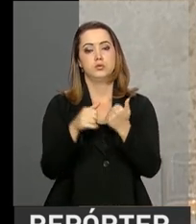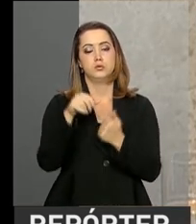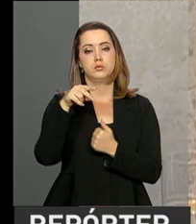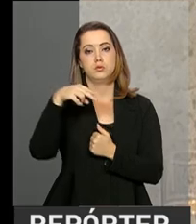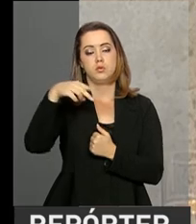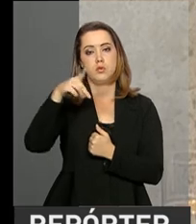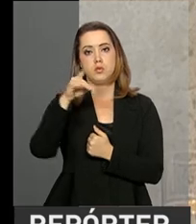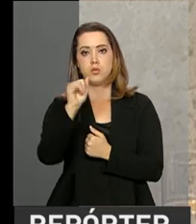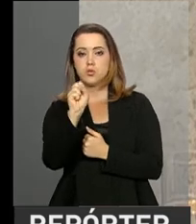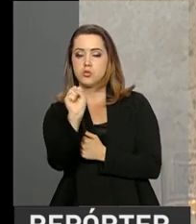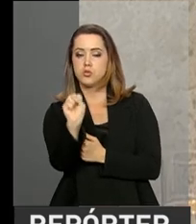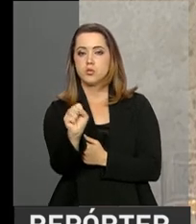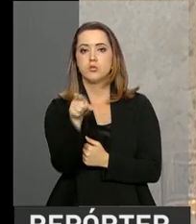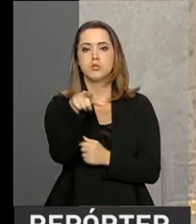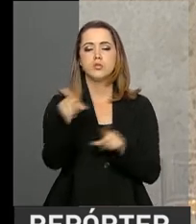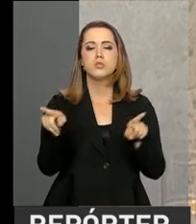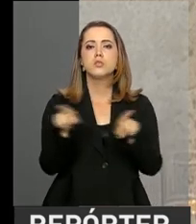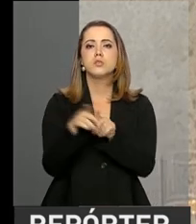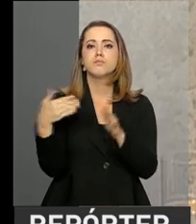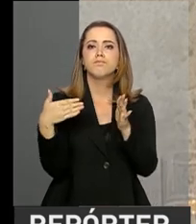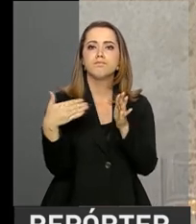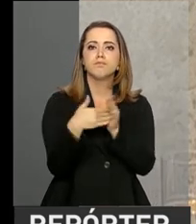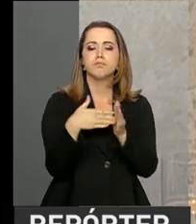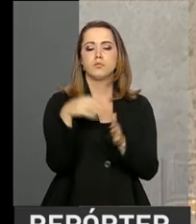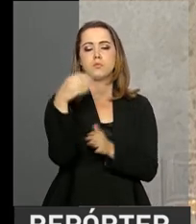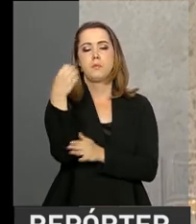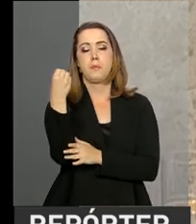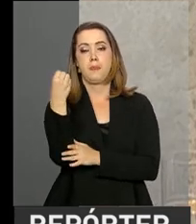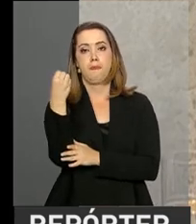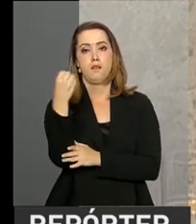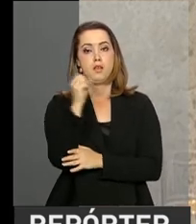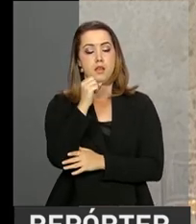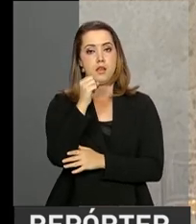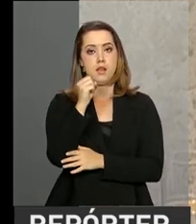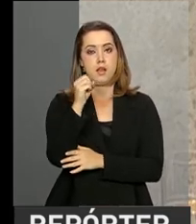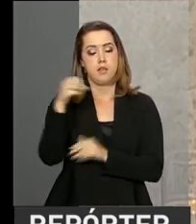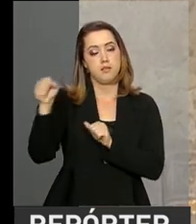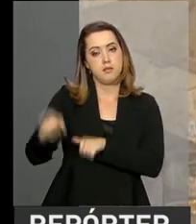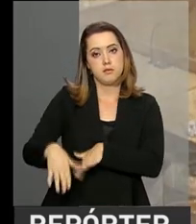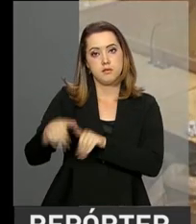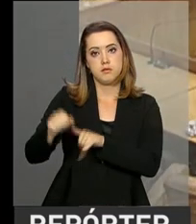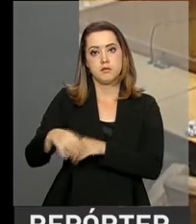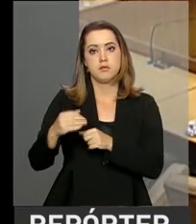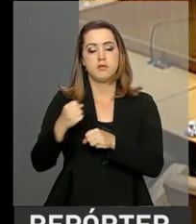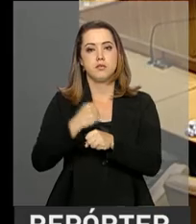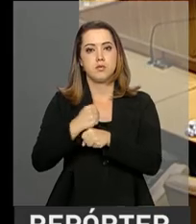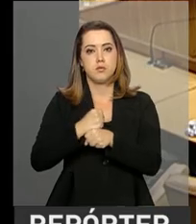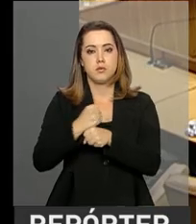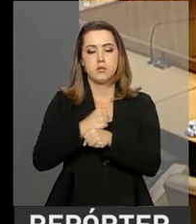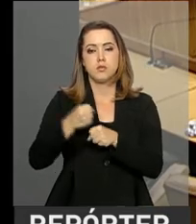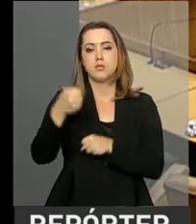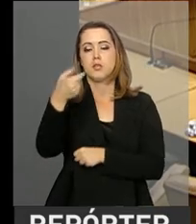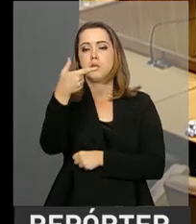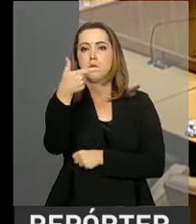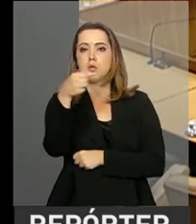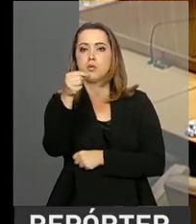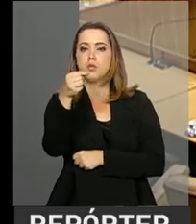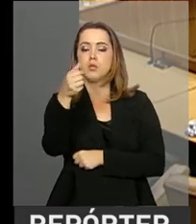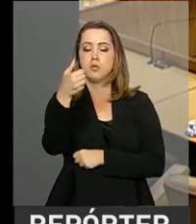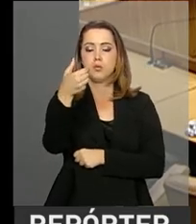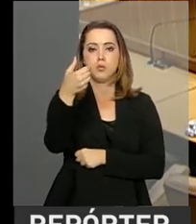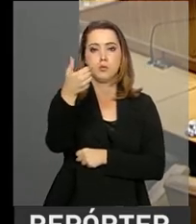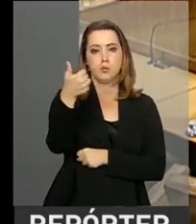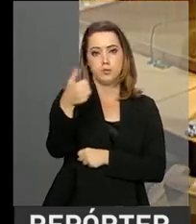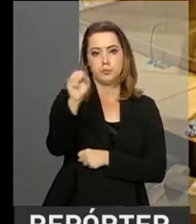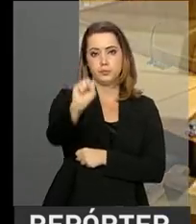10 de agosto e o mandato vai até setembro de 2018 Mineira de Montes Claros Carmen Lúcia foi procuradora do